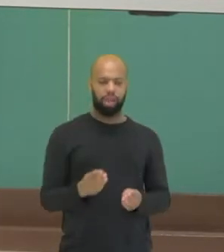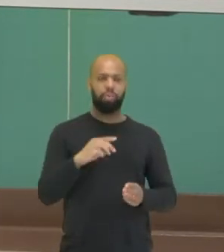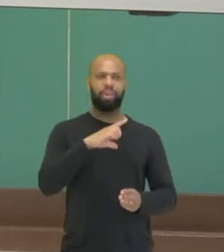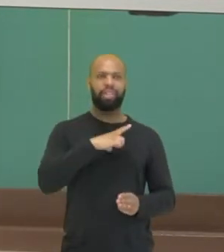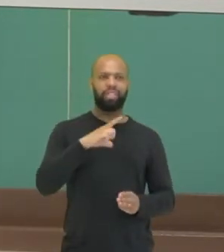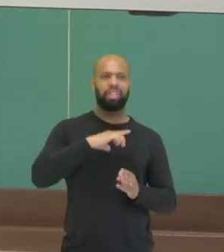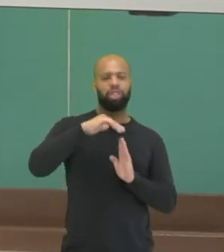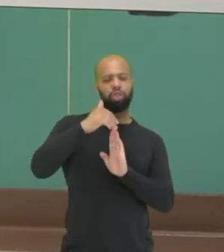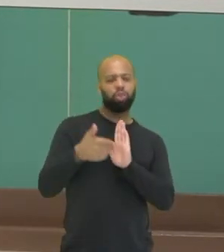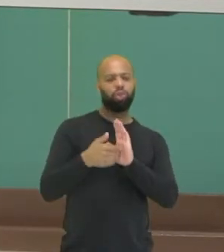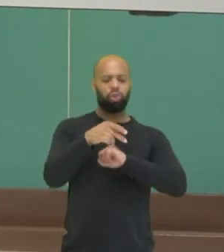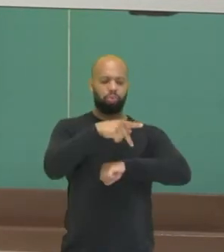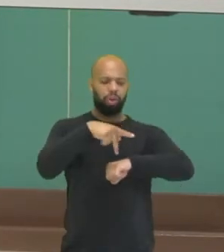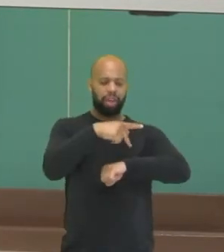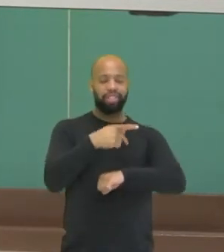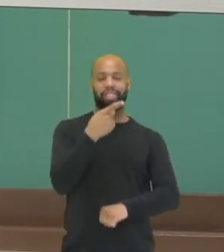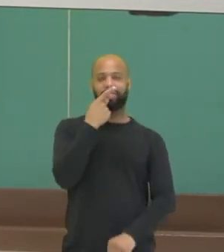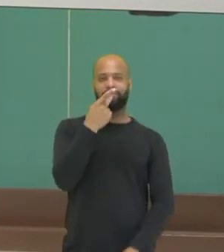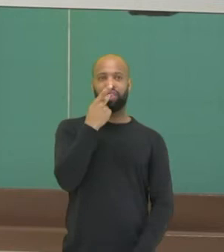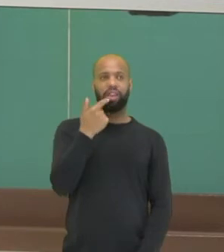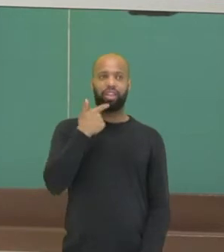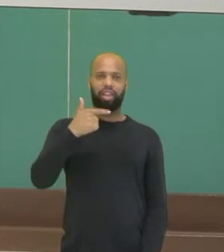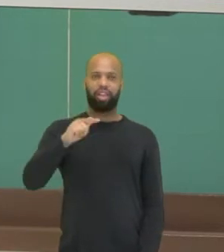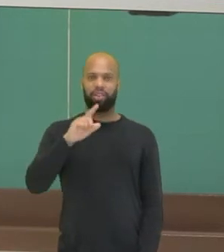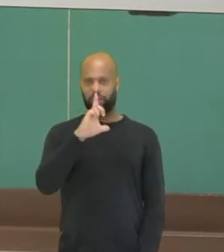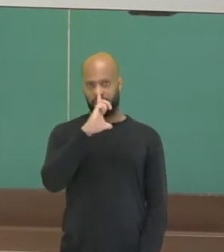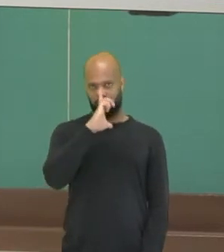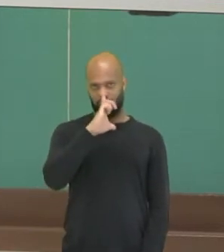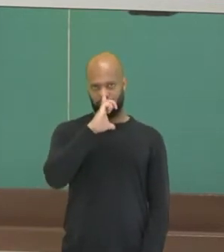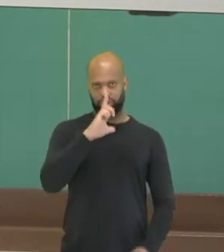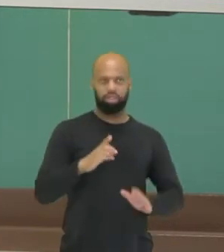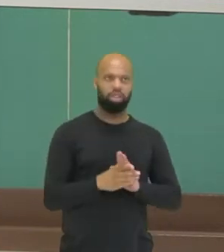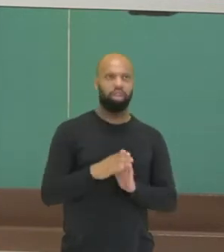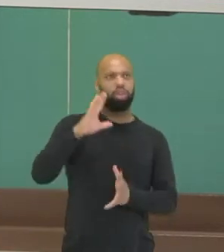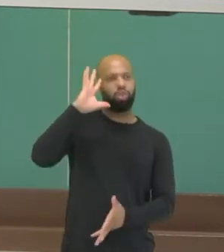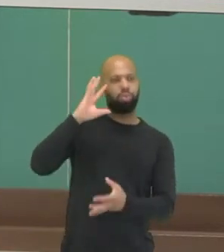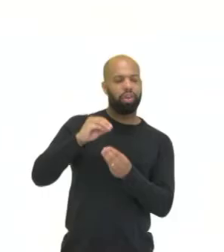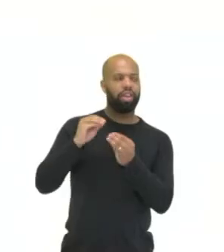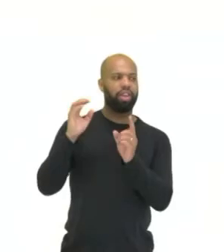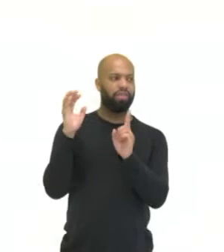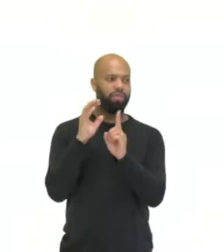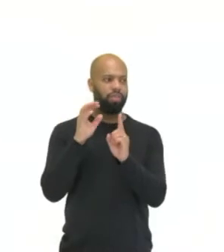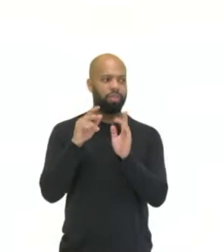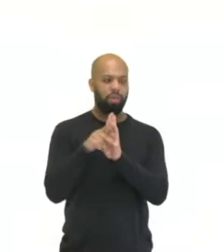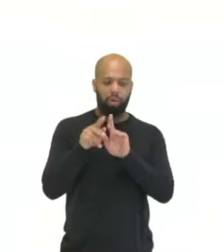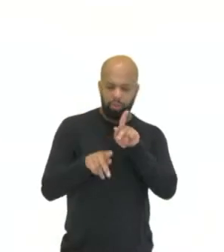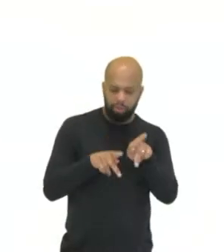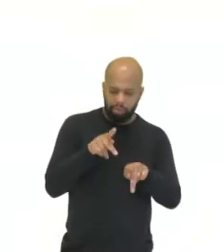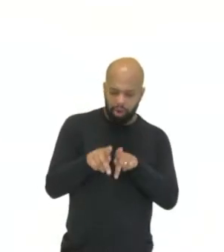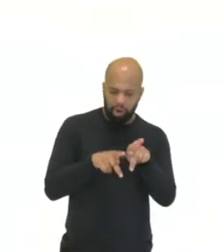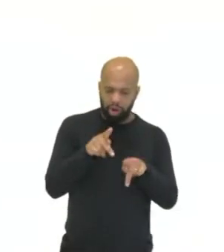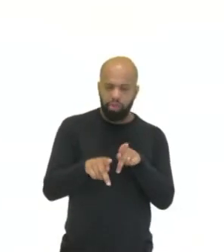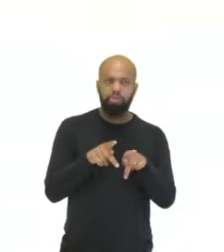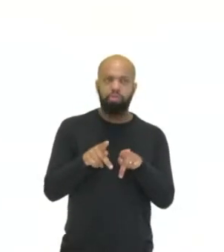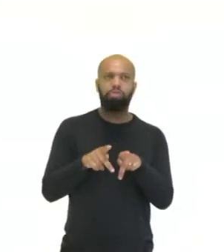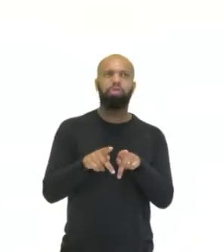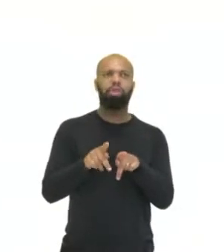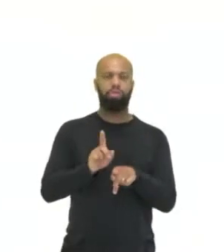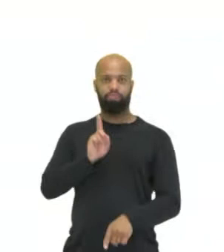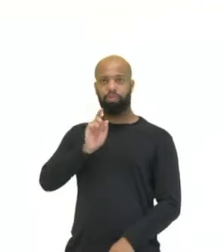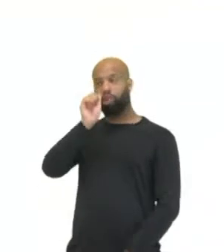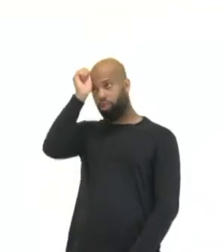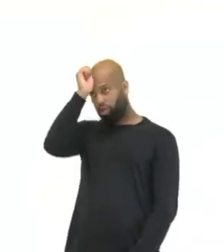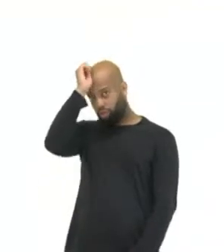origem românica, né, ou neolatinas. Compreender a influência dos povos colonizadores como a civilização romana é